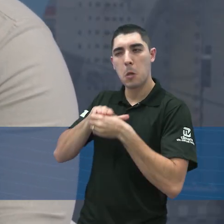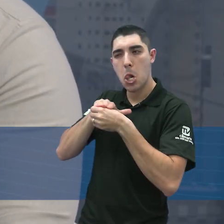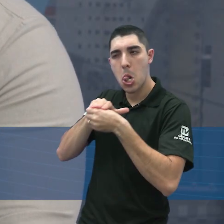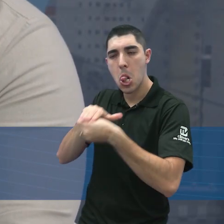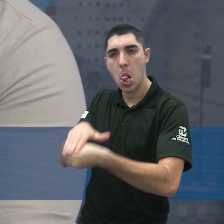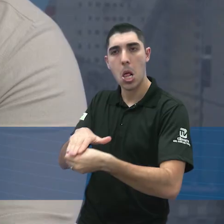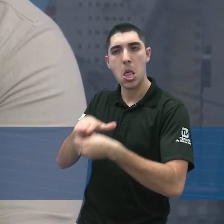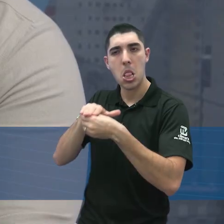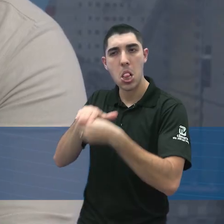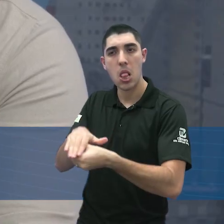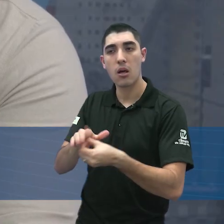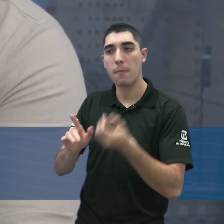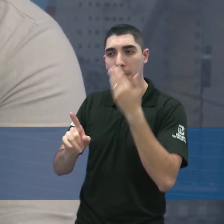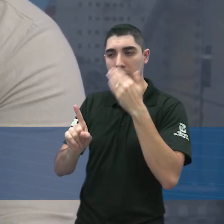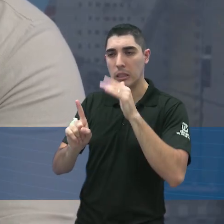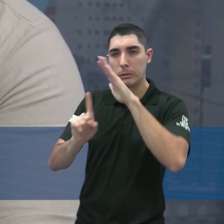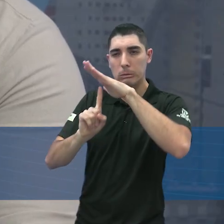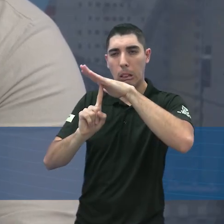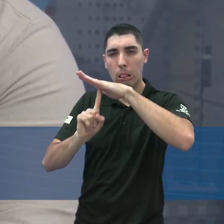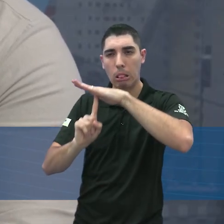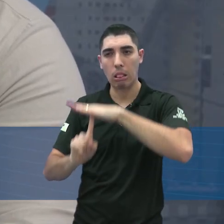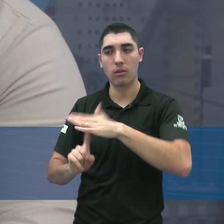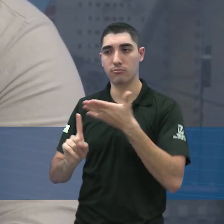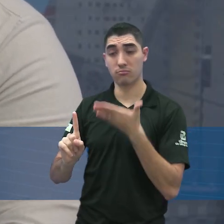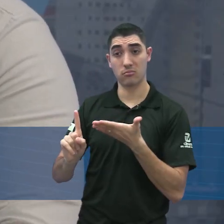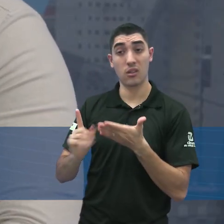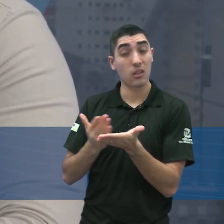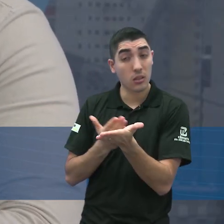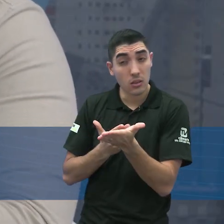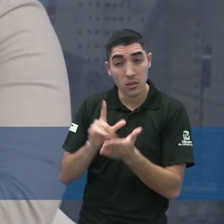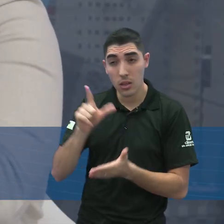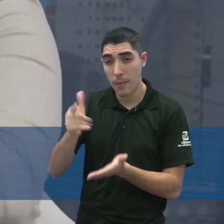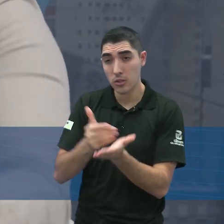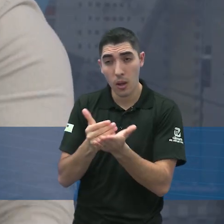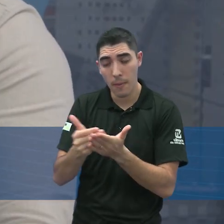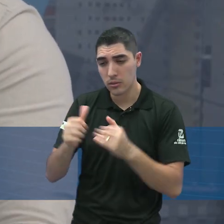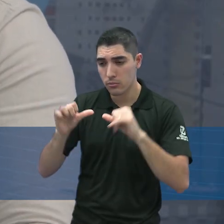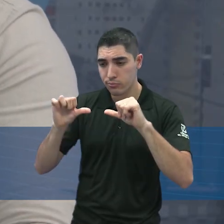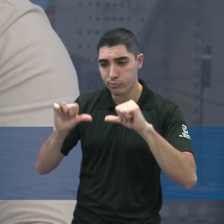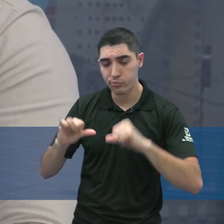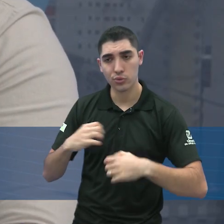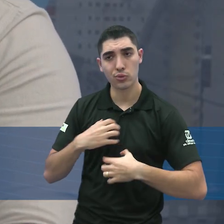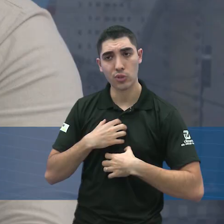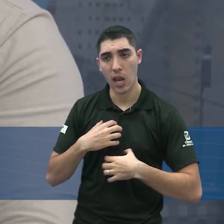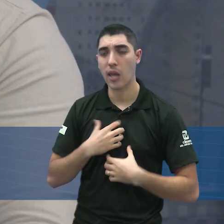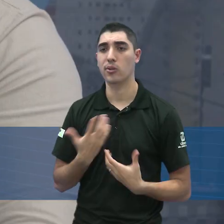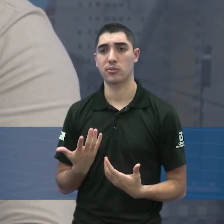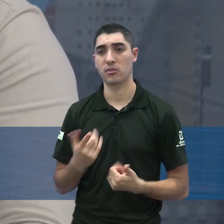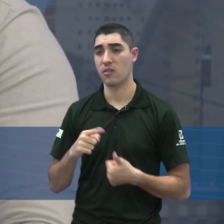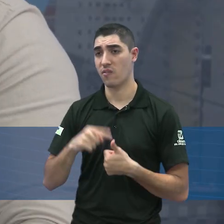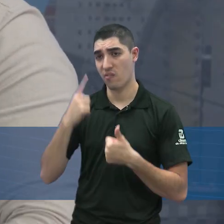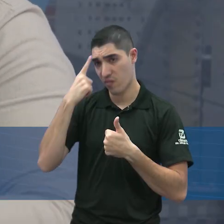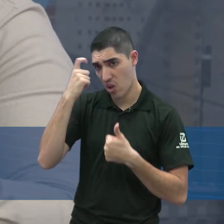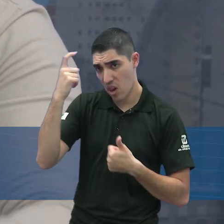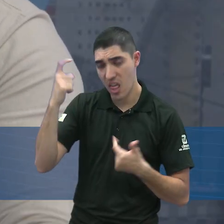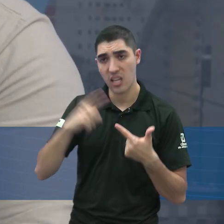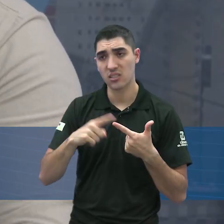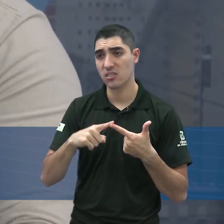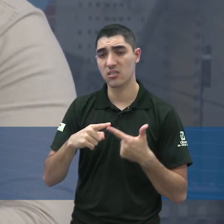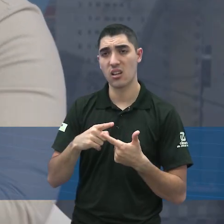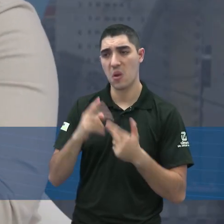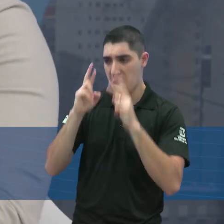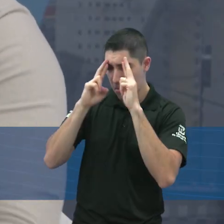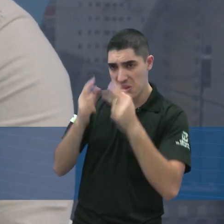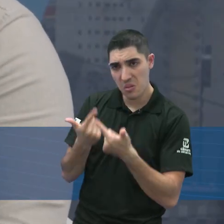E essa repressão, ela se expressa em canalizações das piores formas possíveis, né? Somatizações,